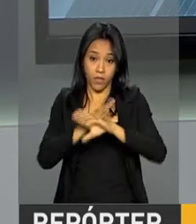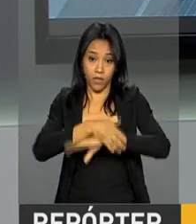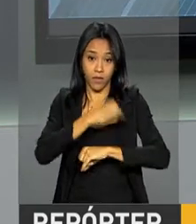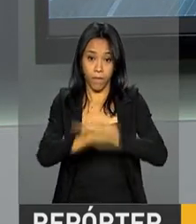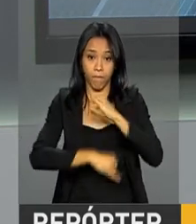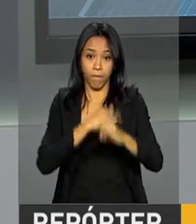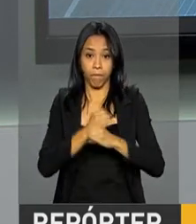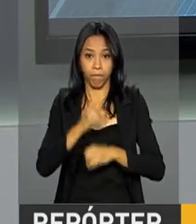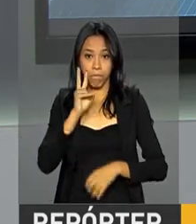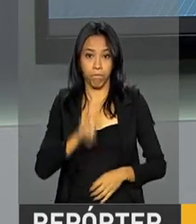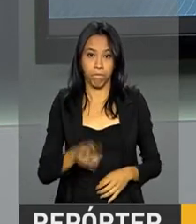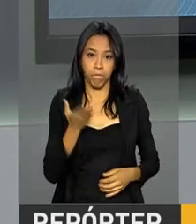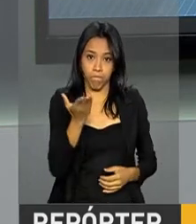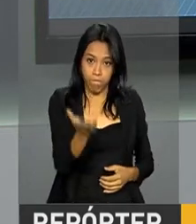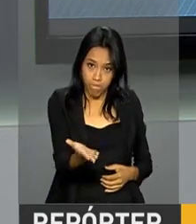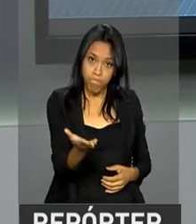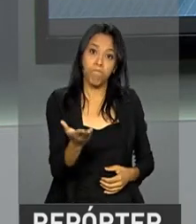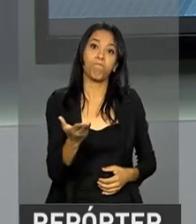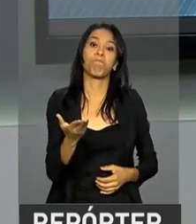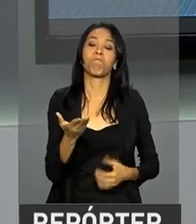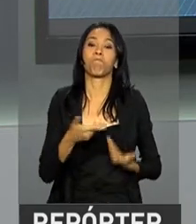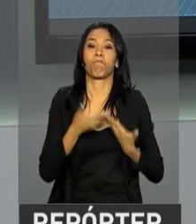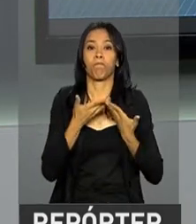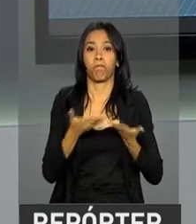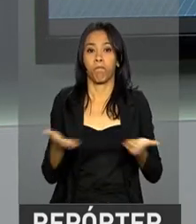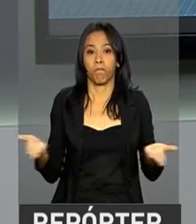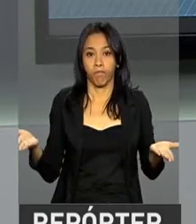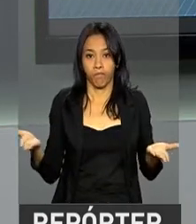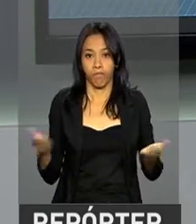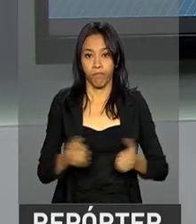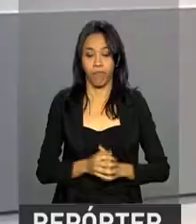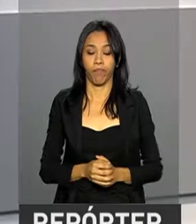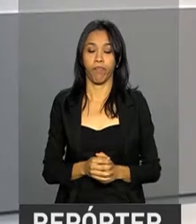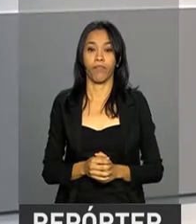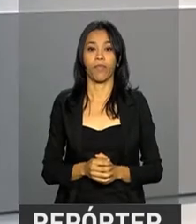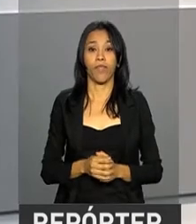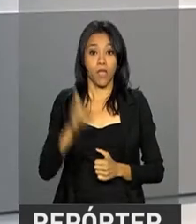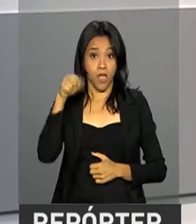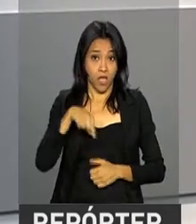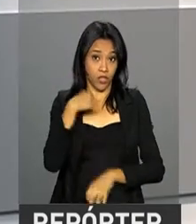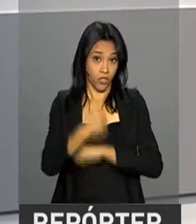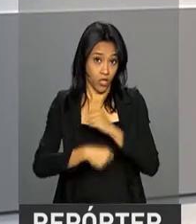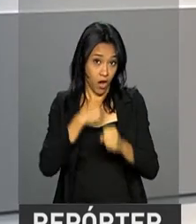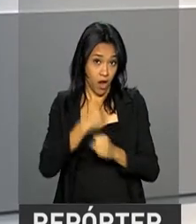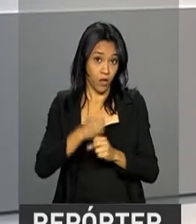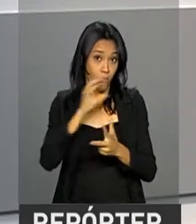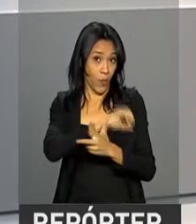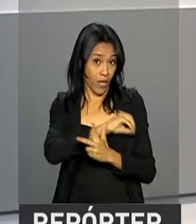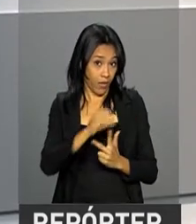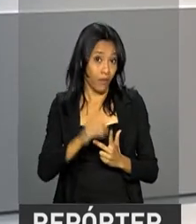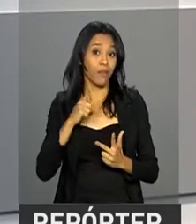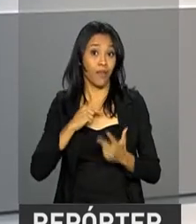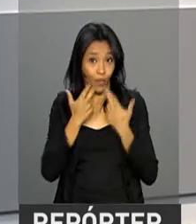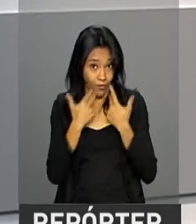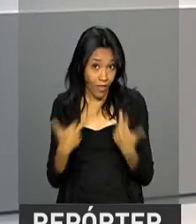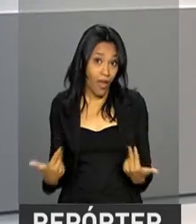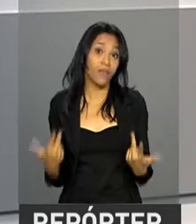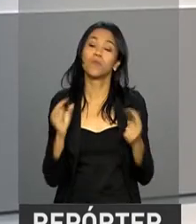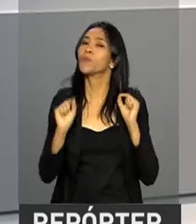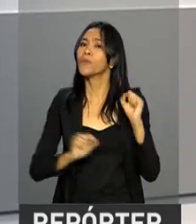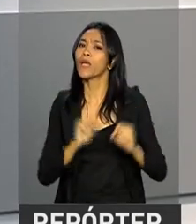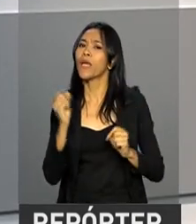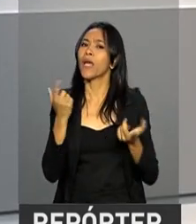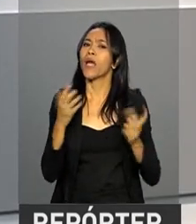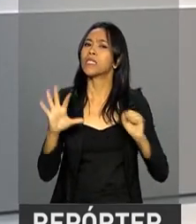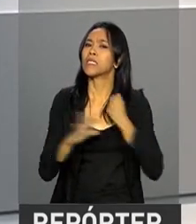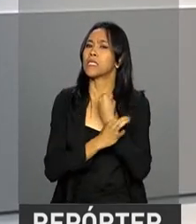do inep na internet inep.gov.br este ano o enem traz algumas novidades entre elas o aumento